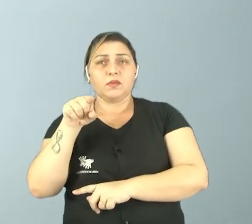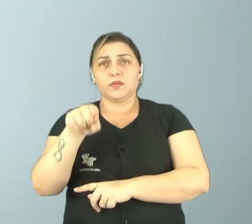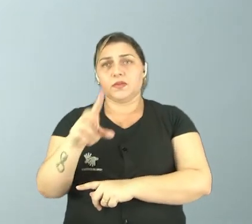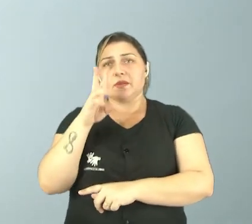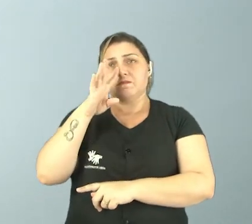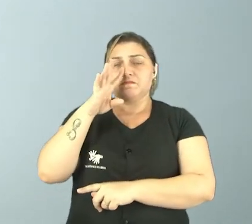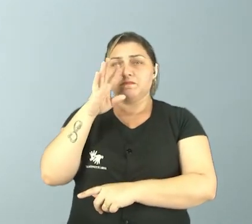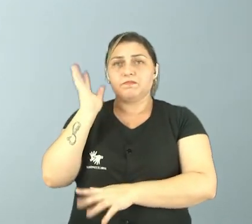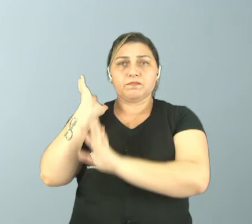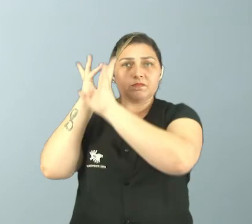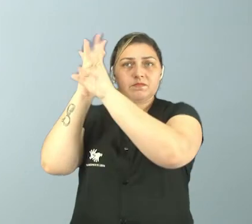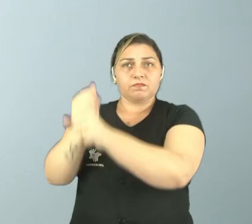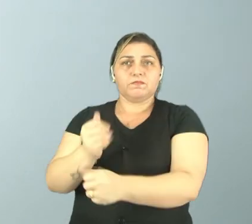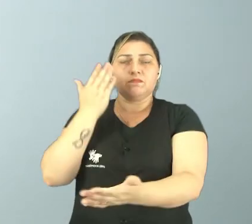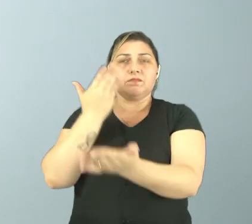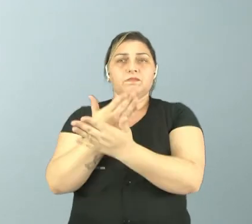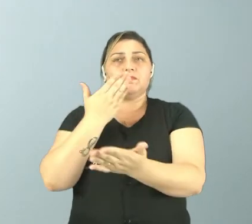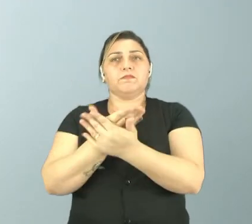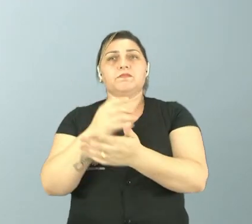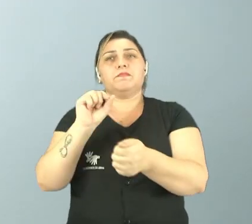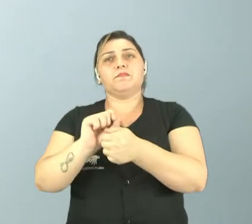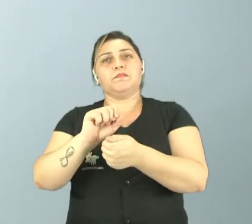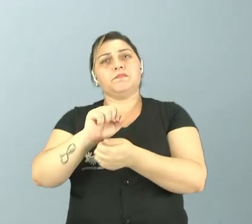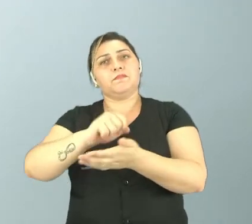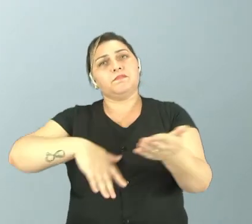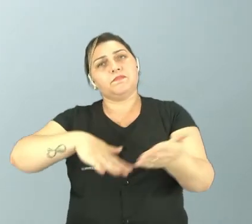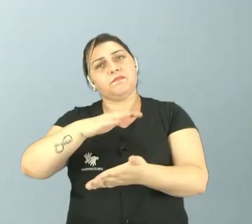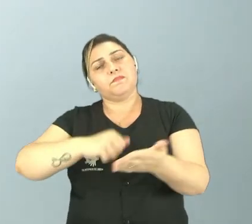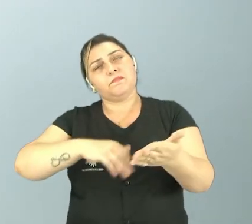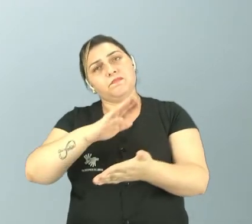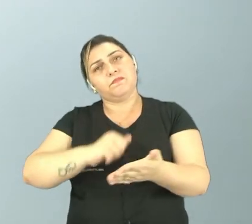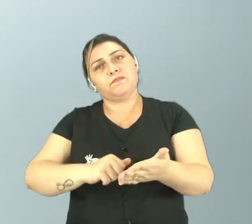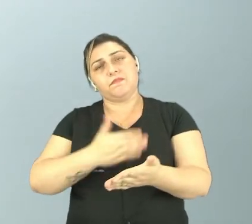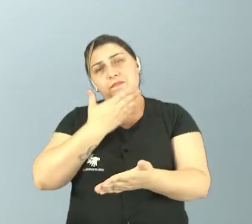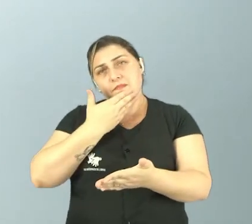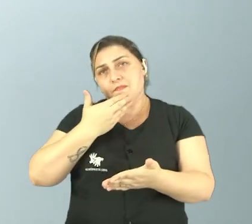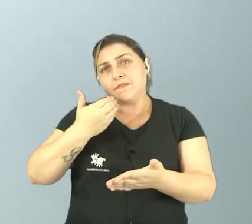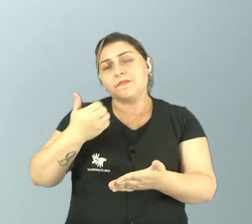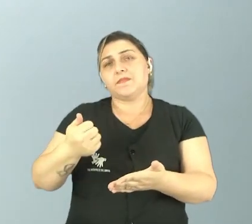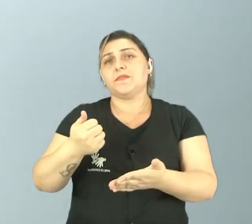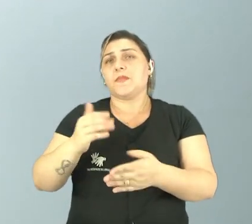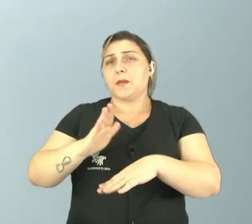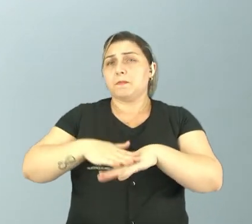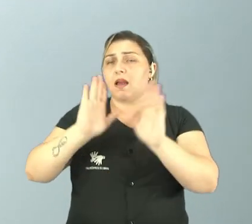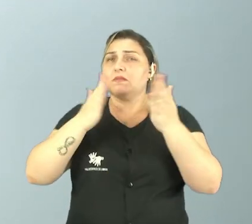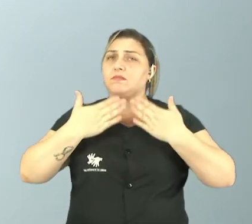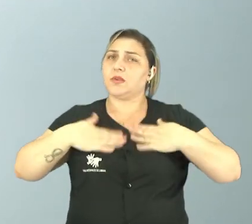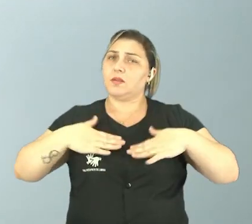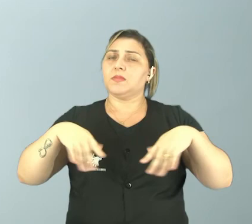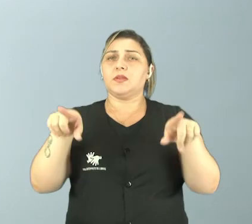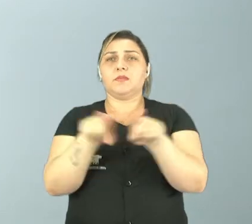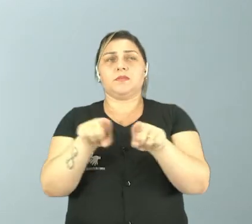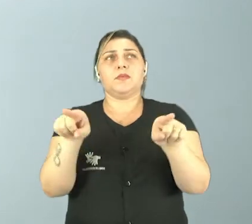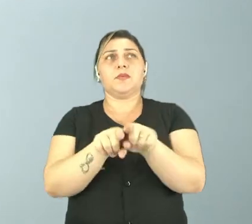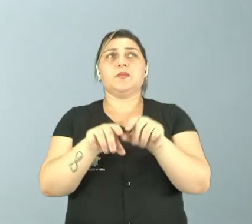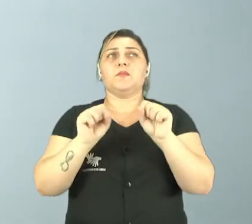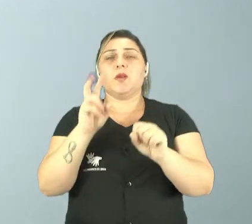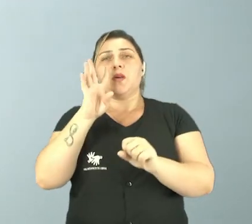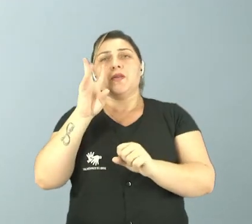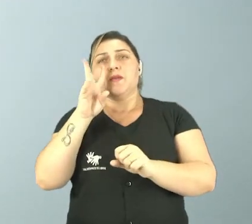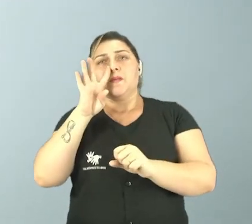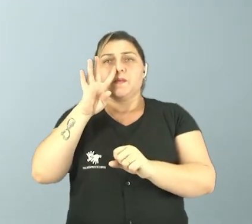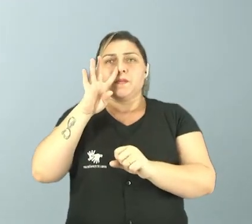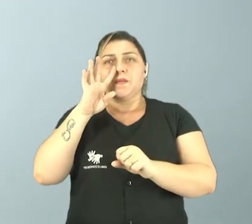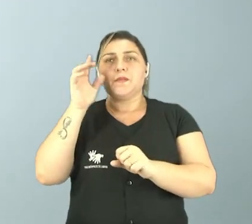vocês revisarem essas aulas e fazer exercícios de maneira mais eficaz e com mais calma também. Aí vocês podem rever as